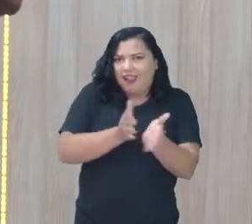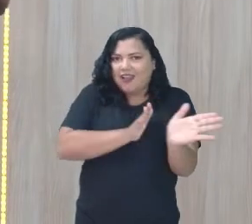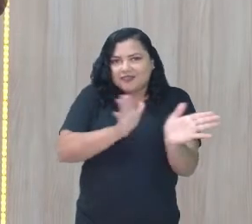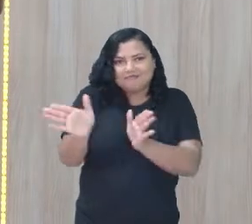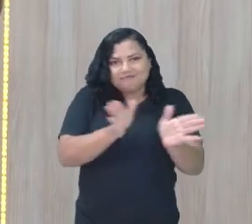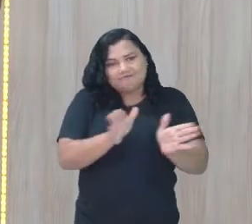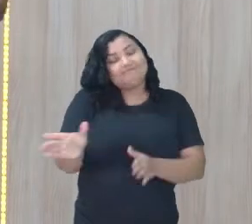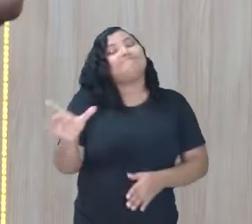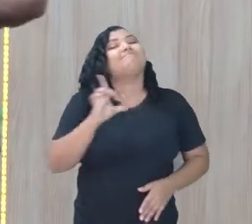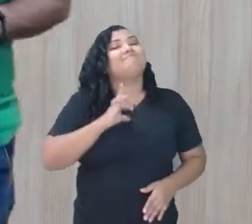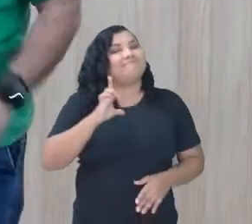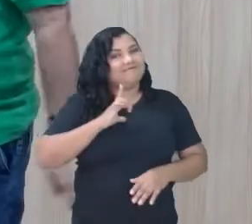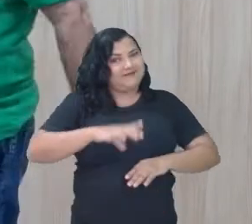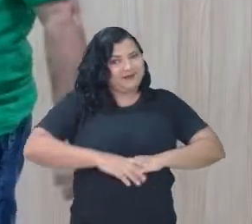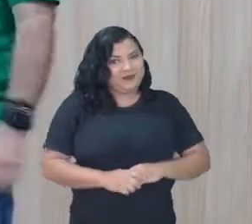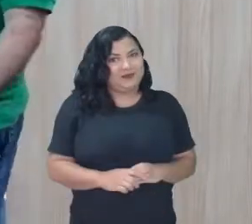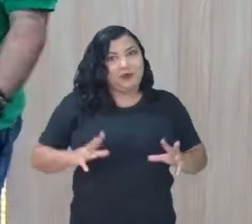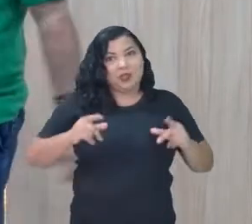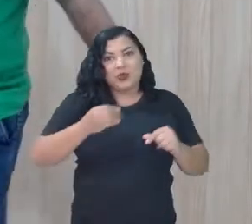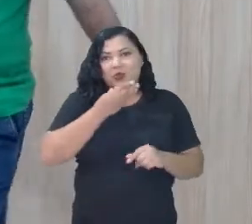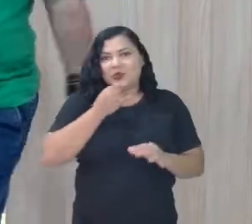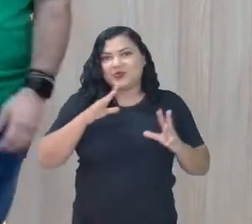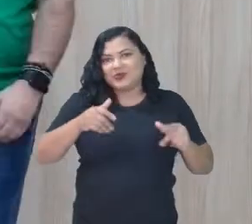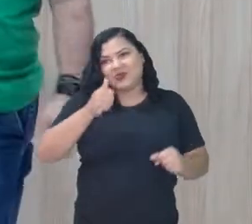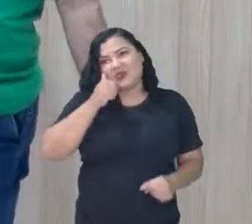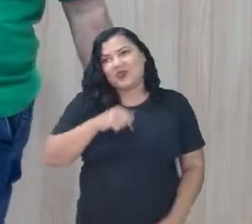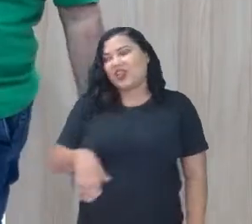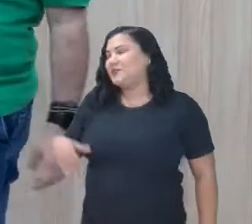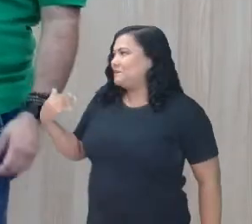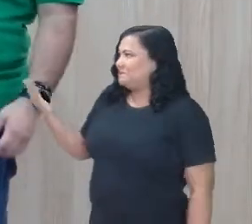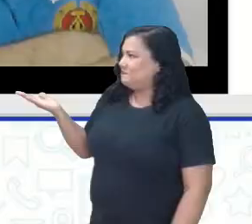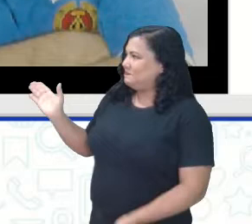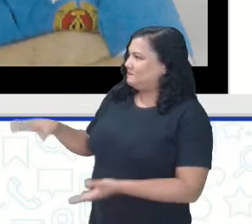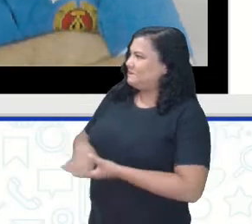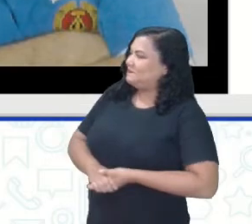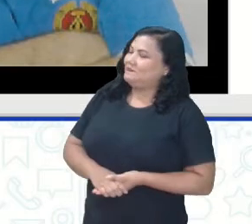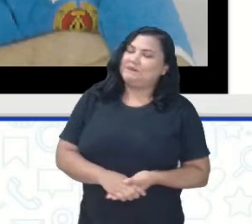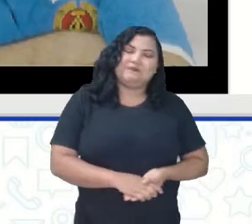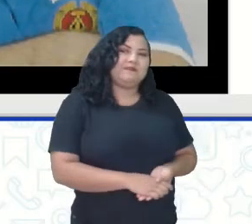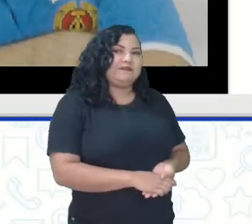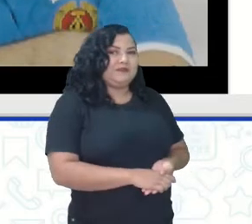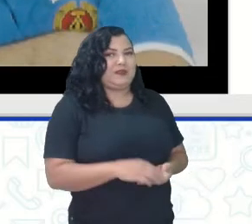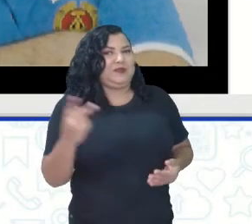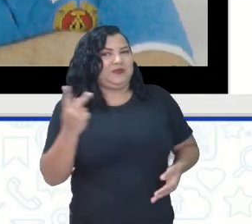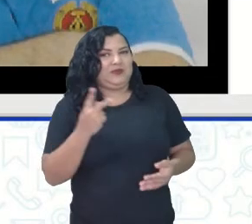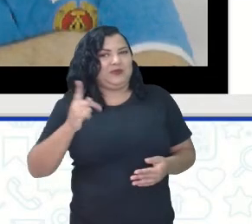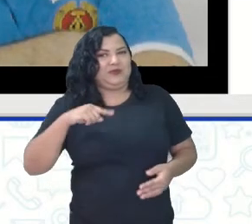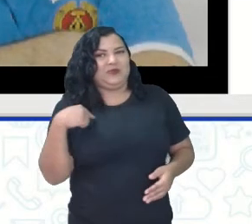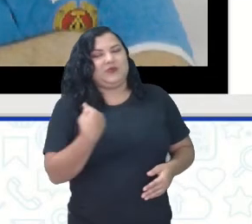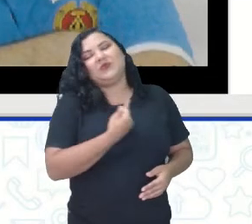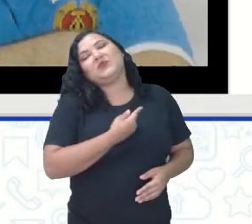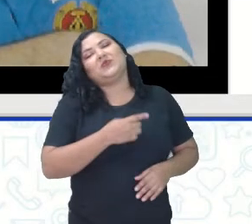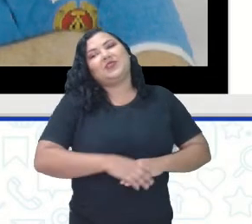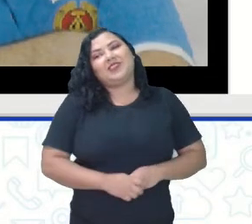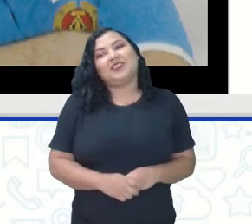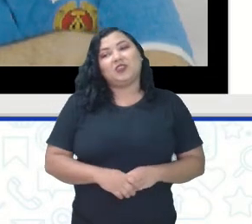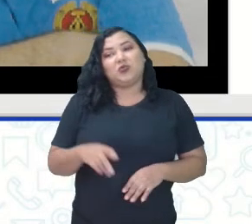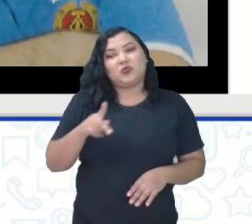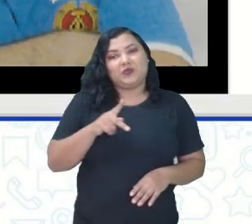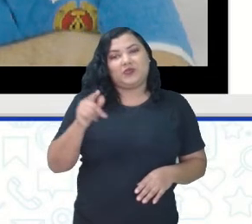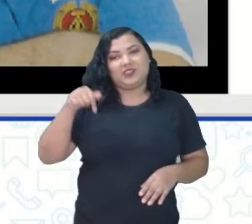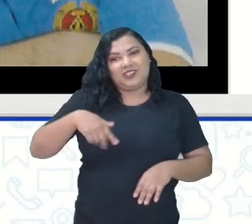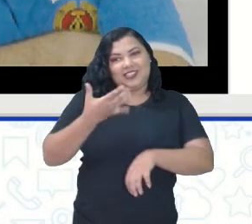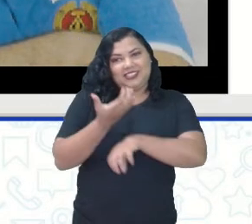mais acessíveis para todos e todas. Então, aqui, a gente já se apresentou, mas aqui, nós somos os professores Henrique e